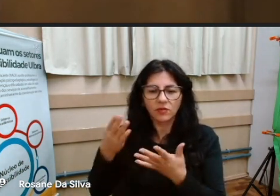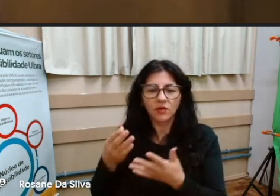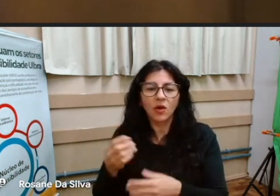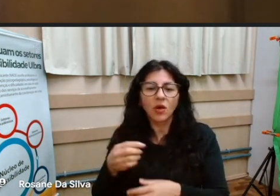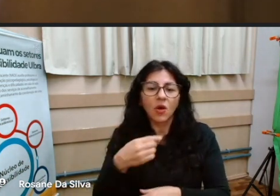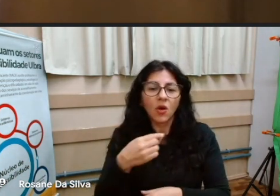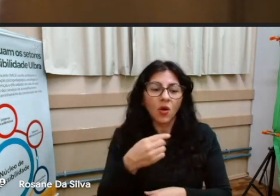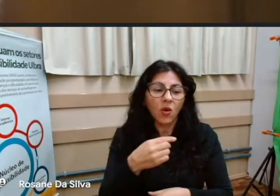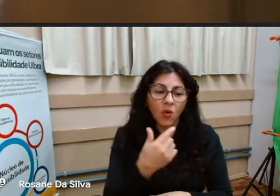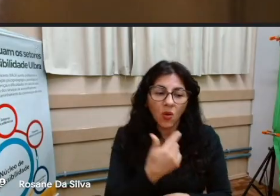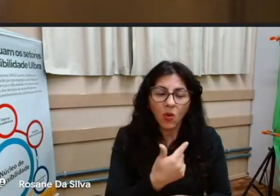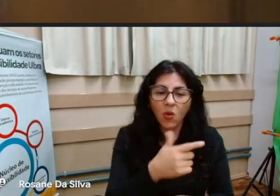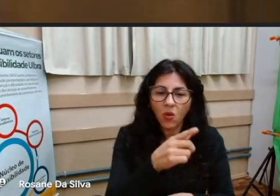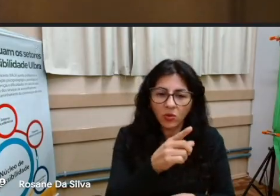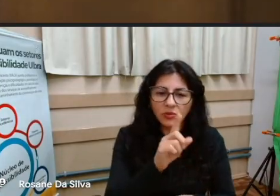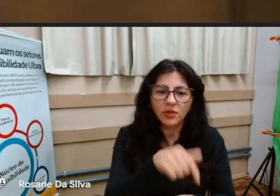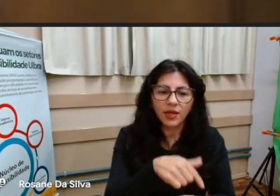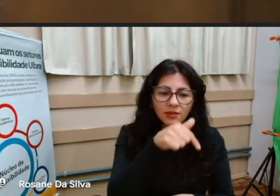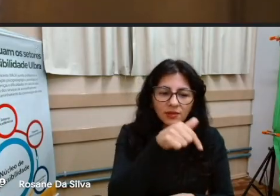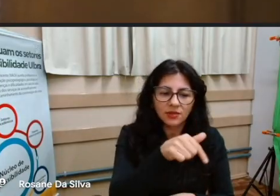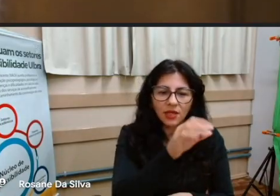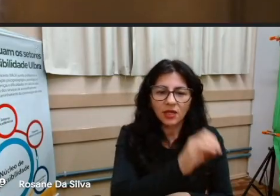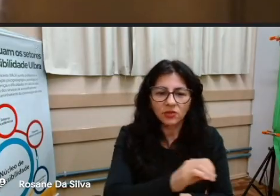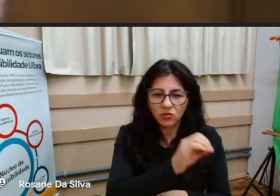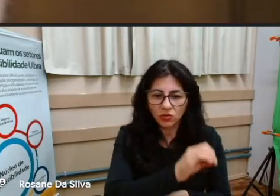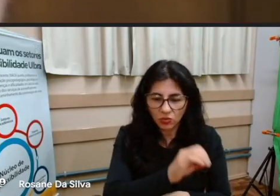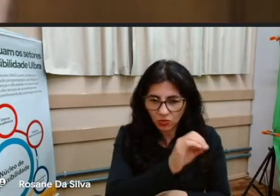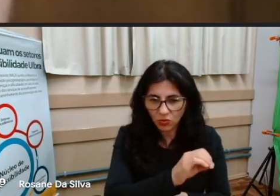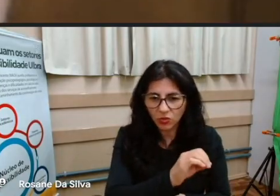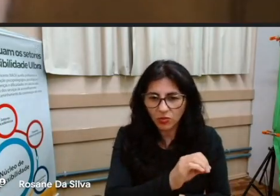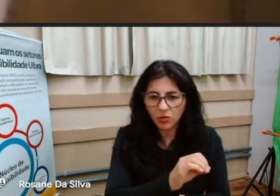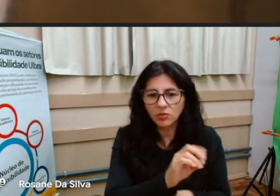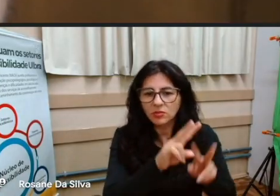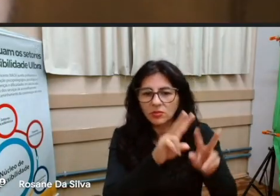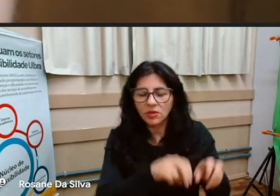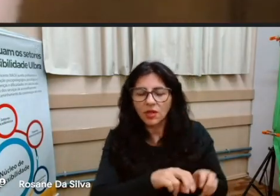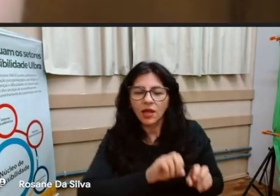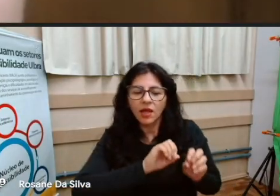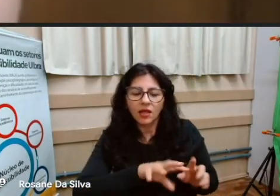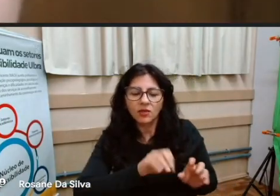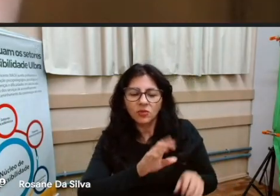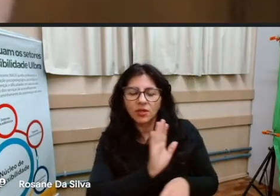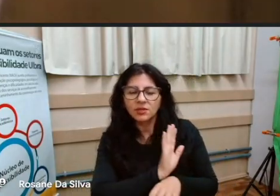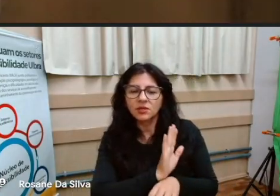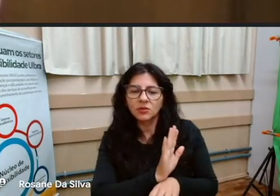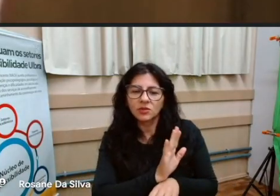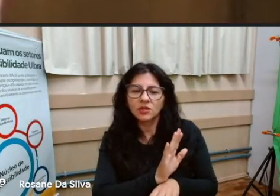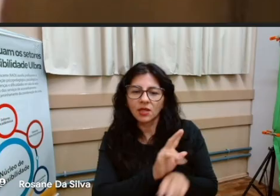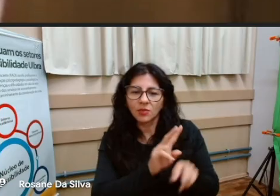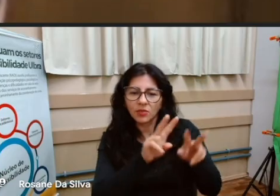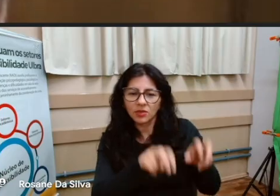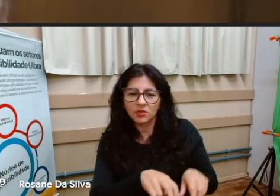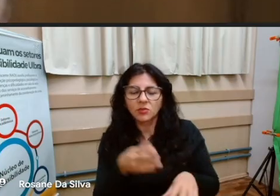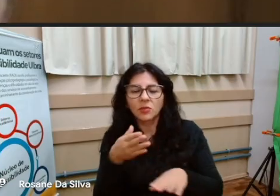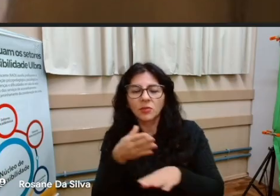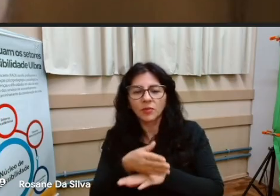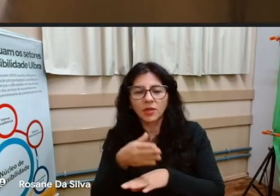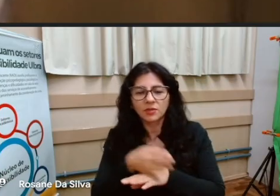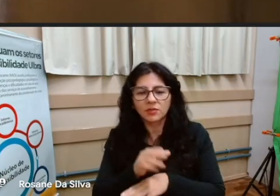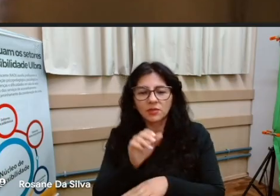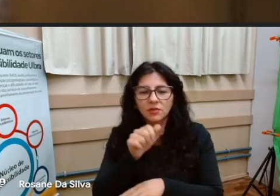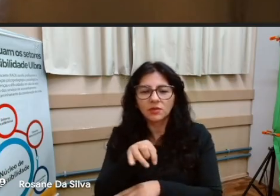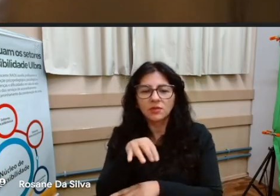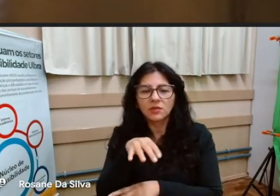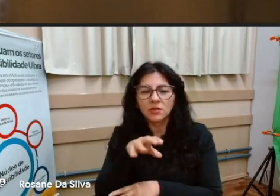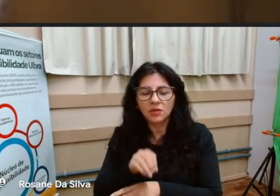7 de outubro e a temática estudos culturais e o campo das Artes educação e cinema tá com a participação